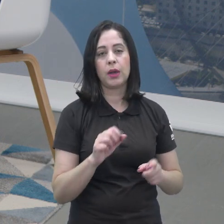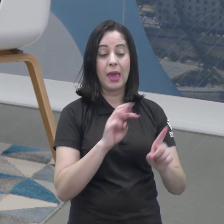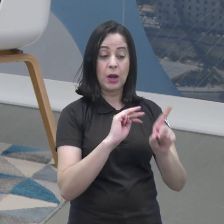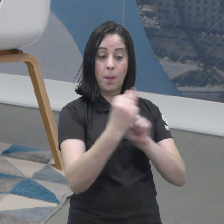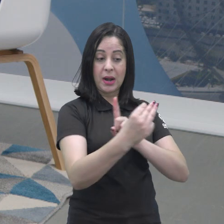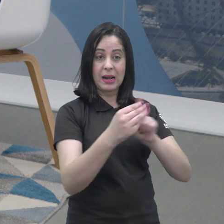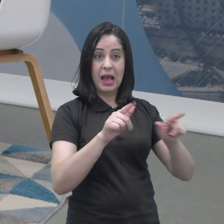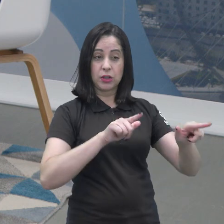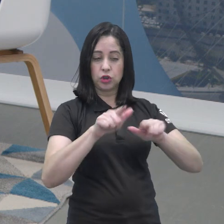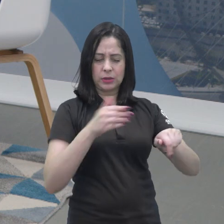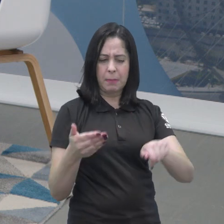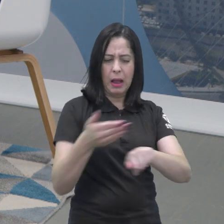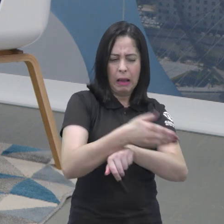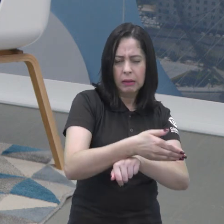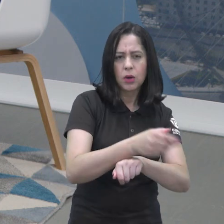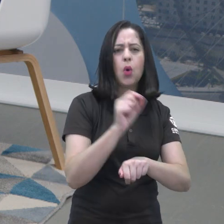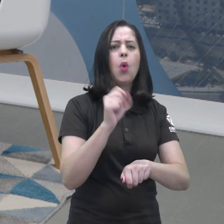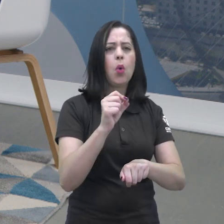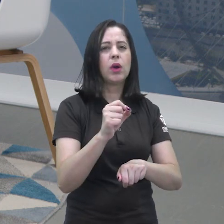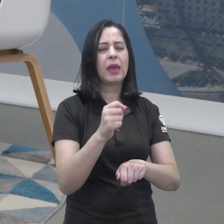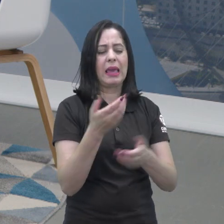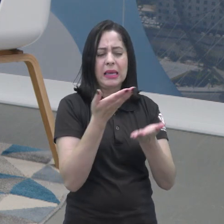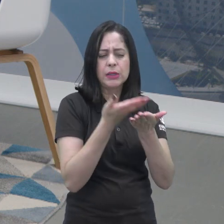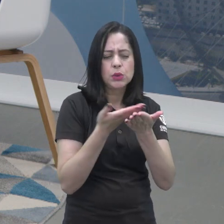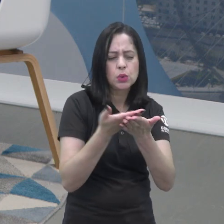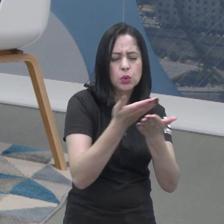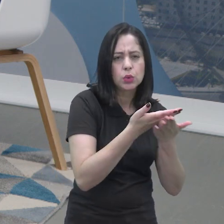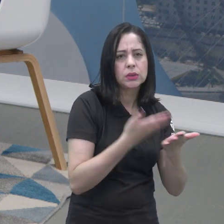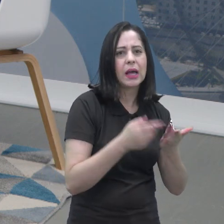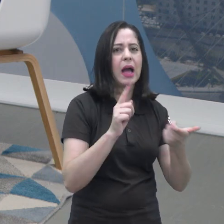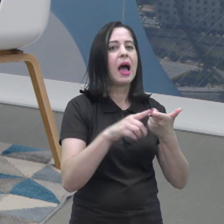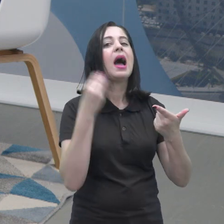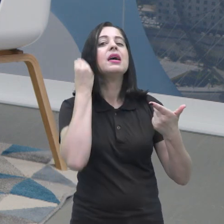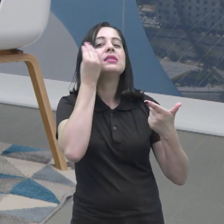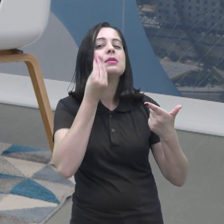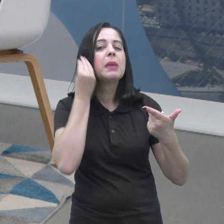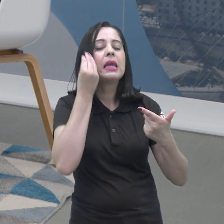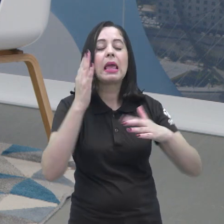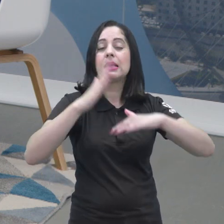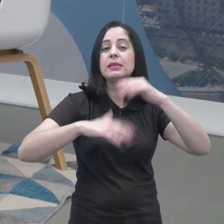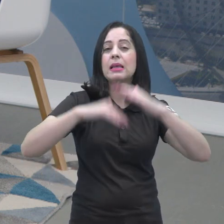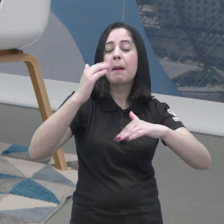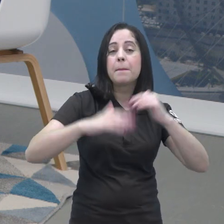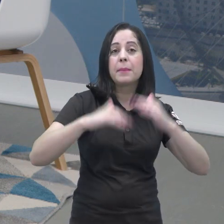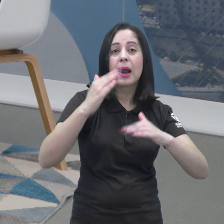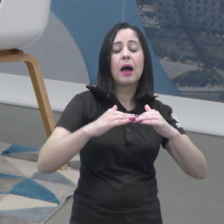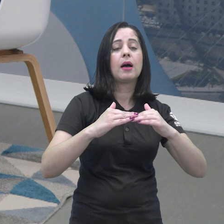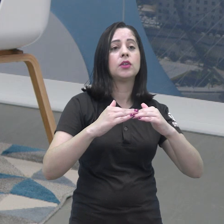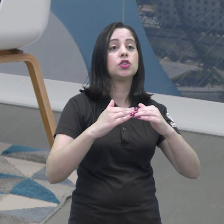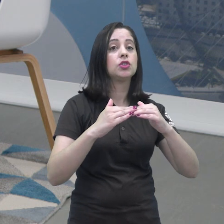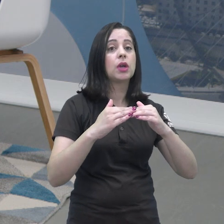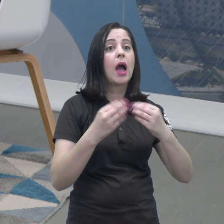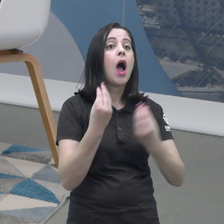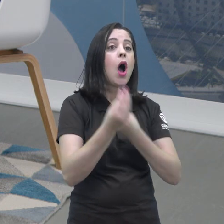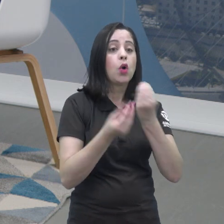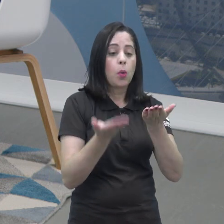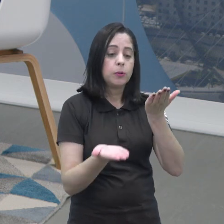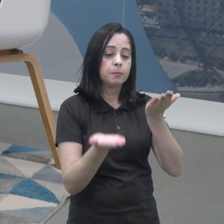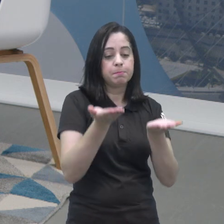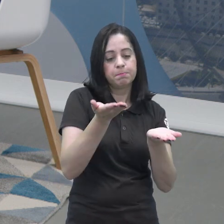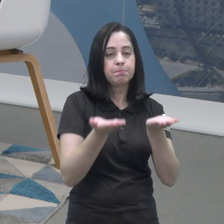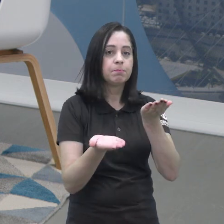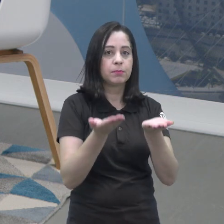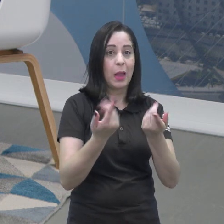constante evolução? É buscar conhecimento, é buscar também experiências práticas, como conciliar essas duas